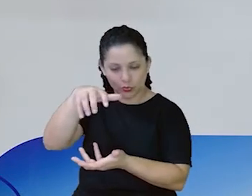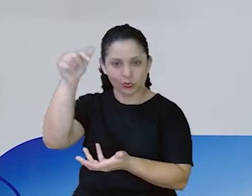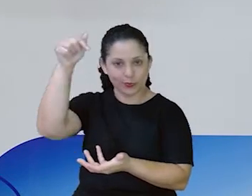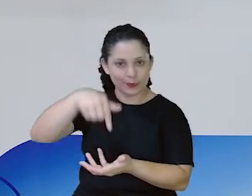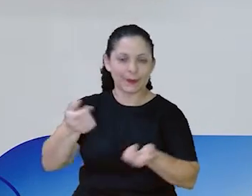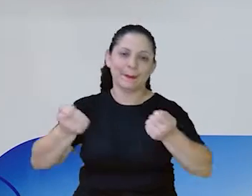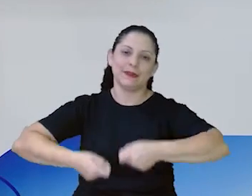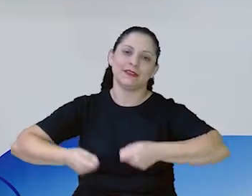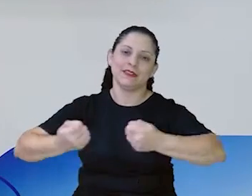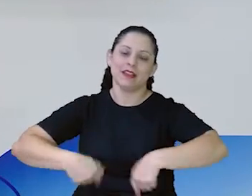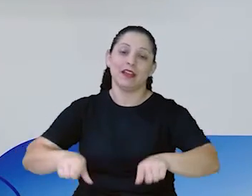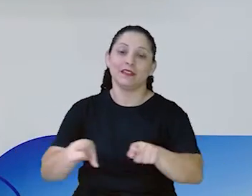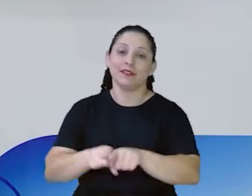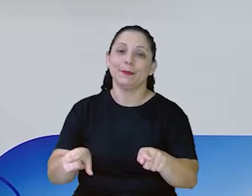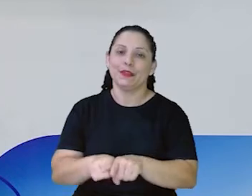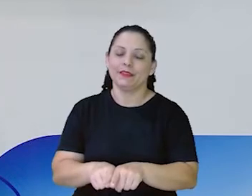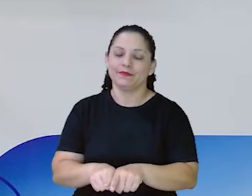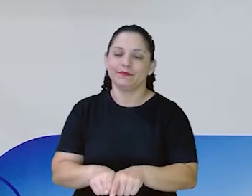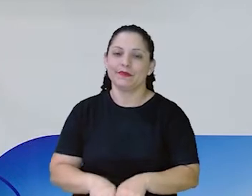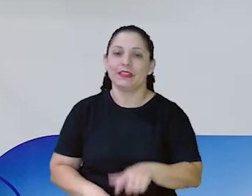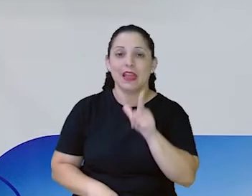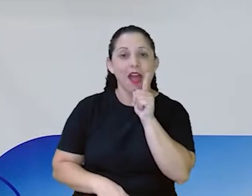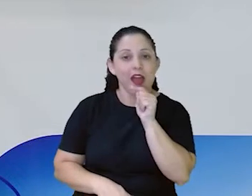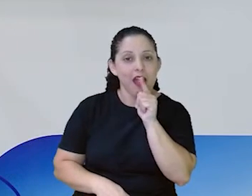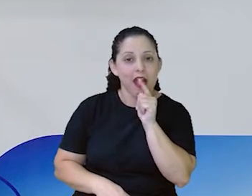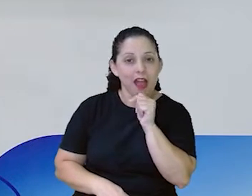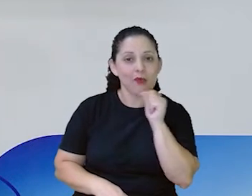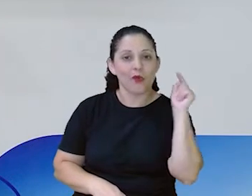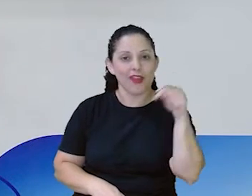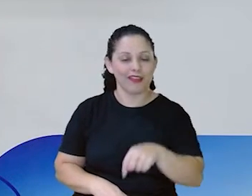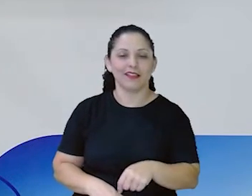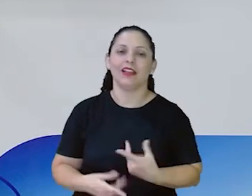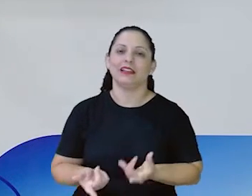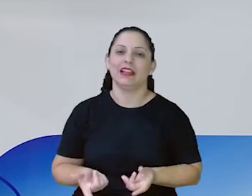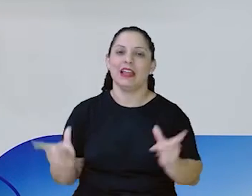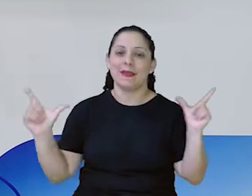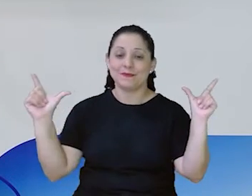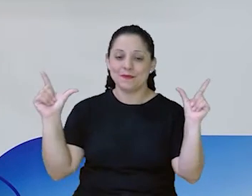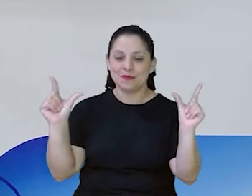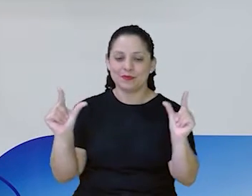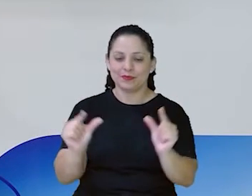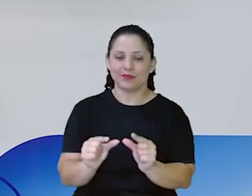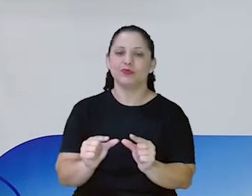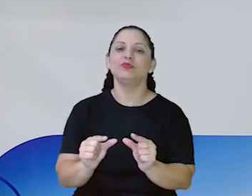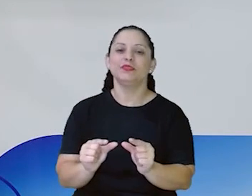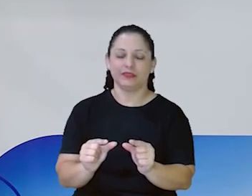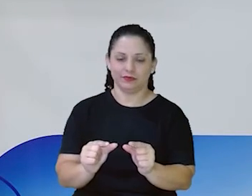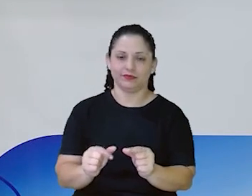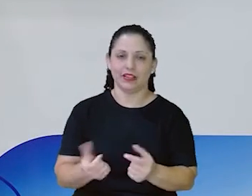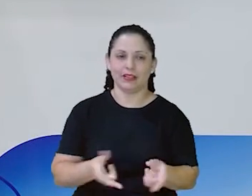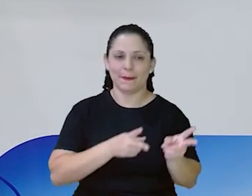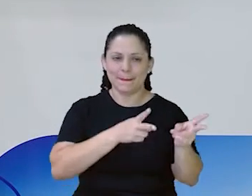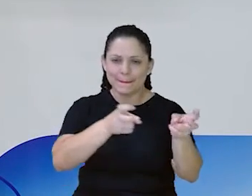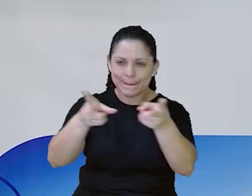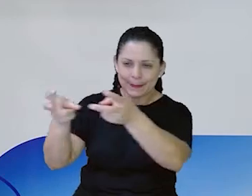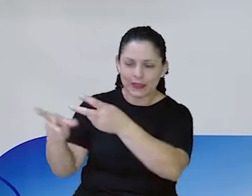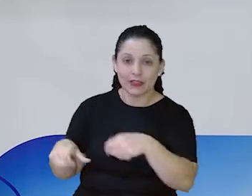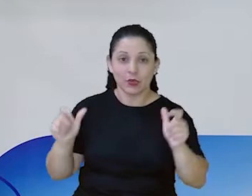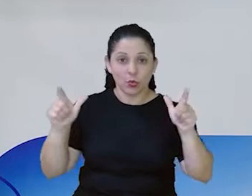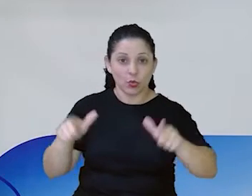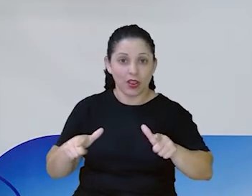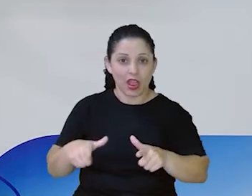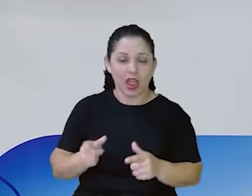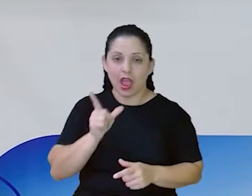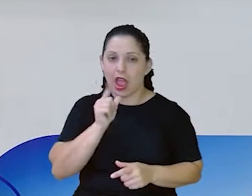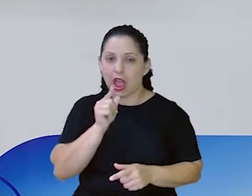bem precioso, que vai ficando cada vez mais escasso, e a gente percebe regiões que passam por racionamentos